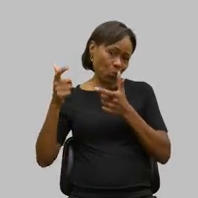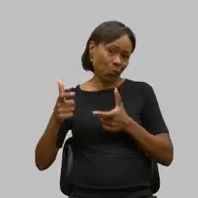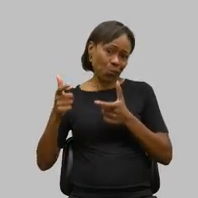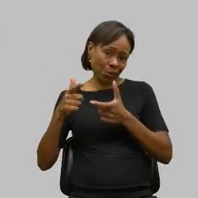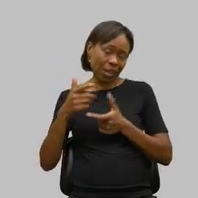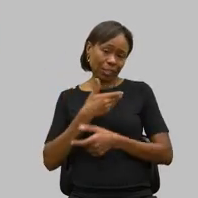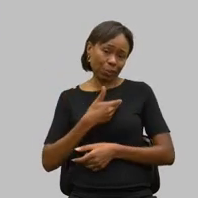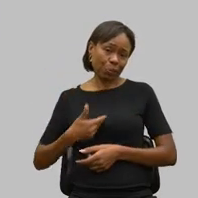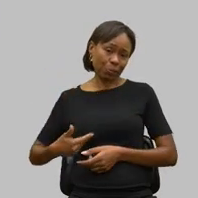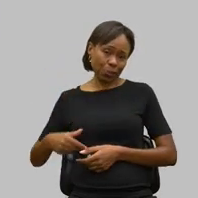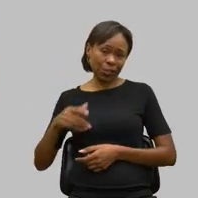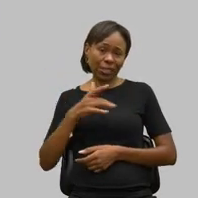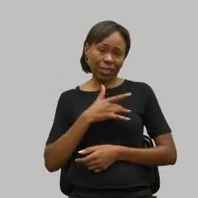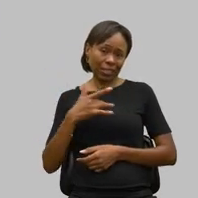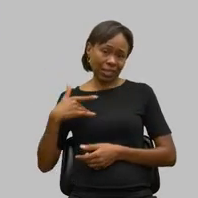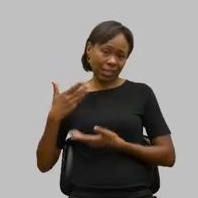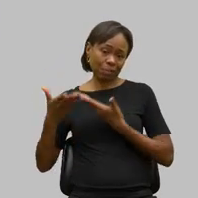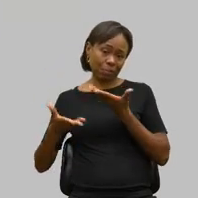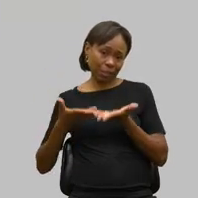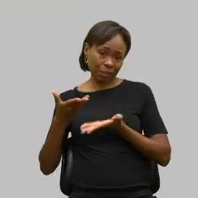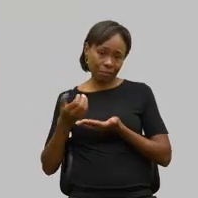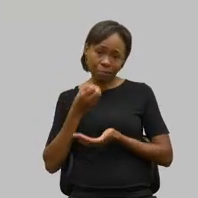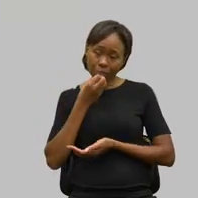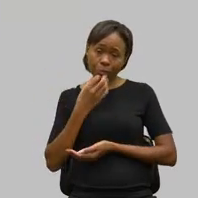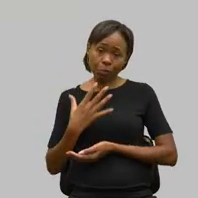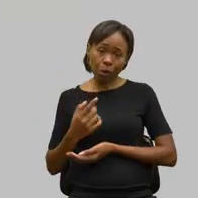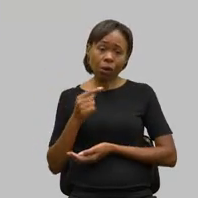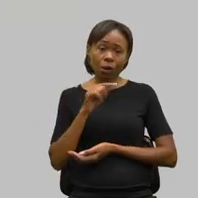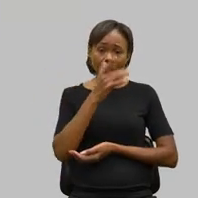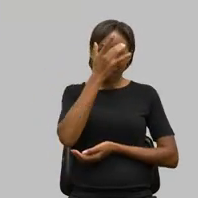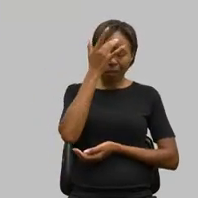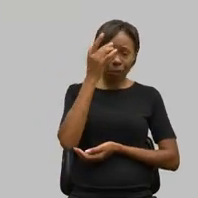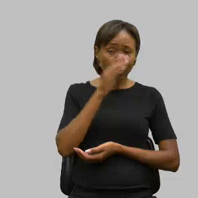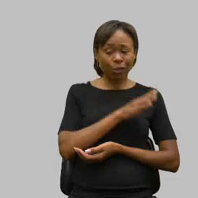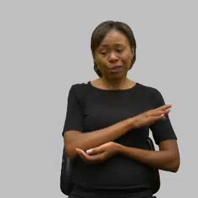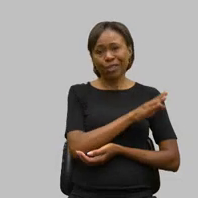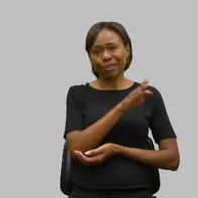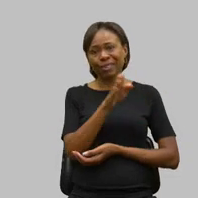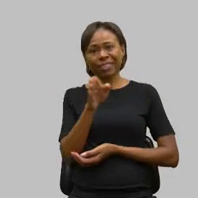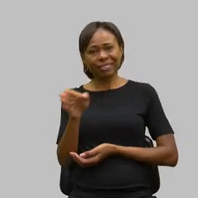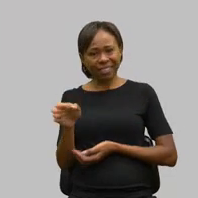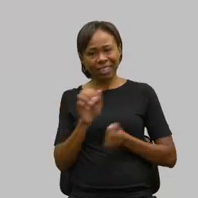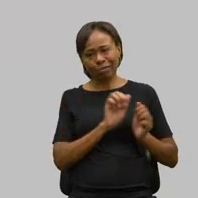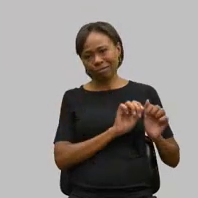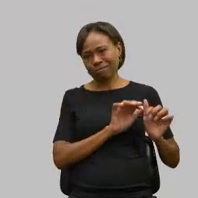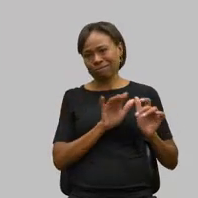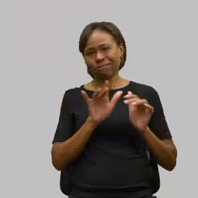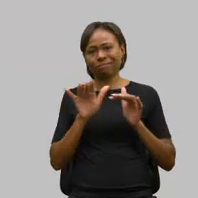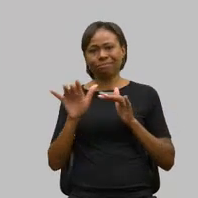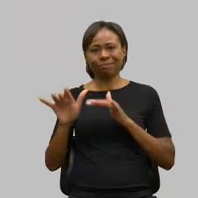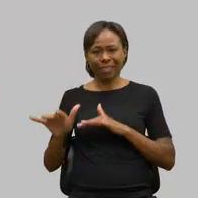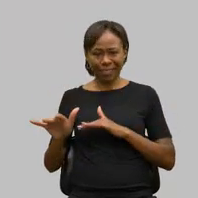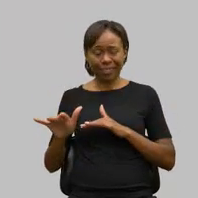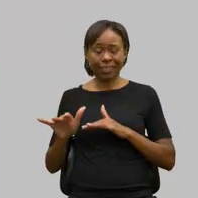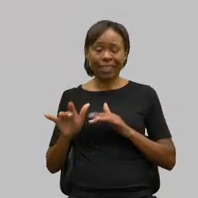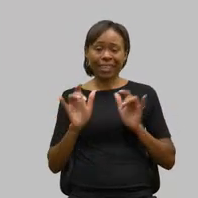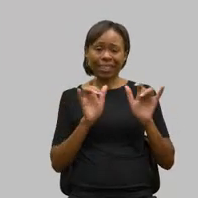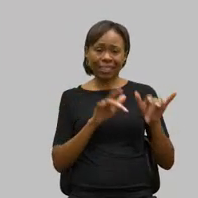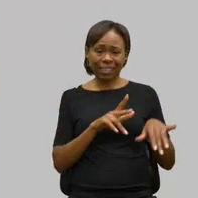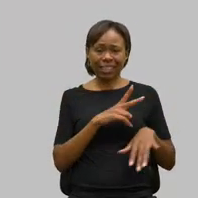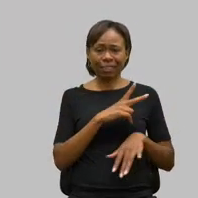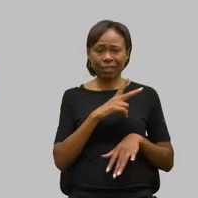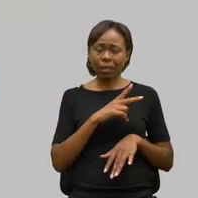a prestação de serviço, com certeza há um reconhecimento e uma tendência dessa migração, que isto é muito